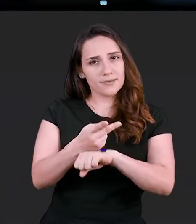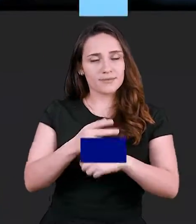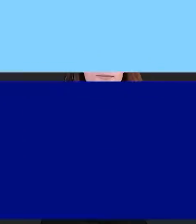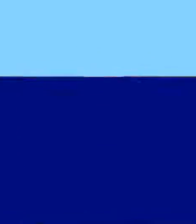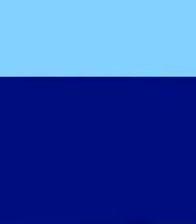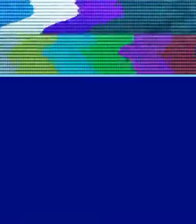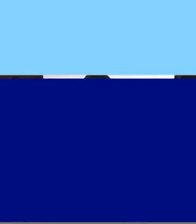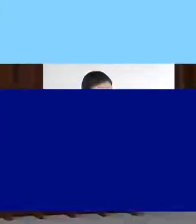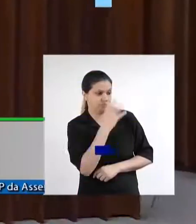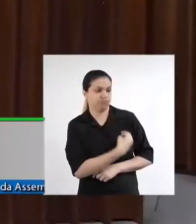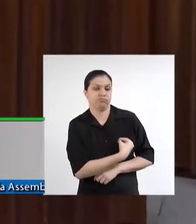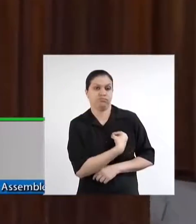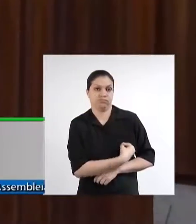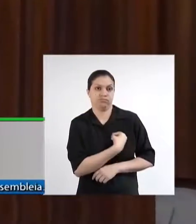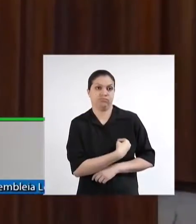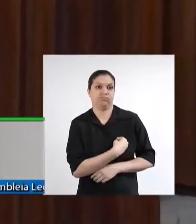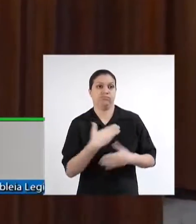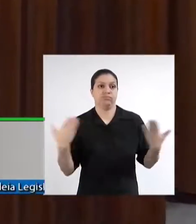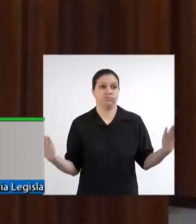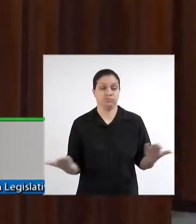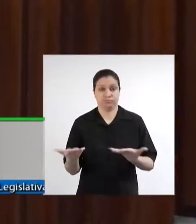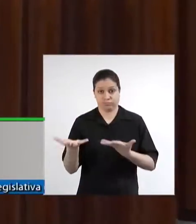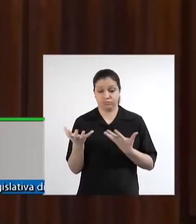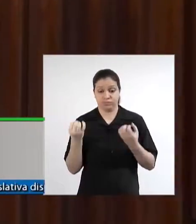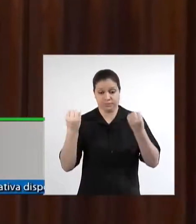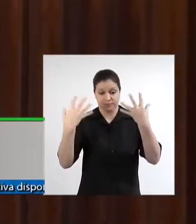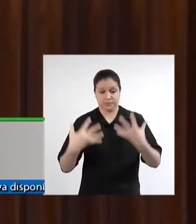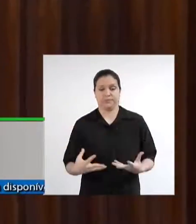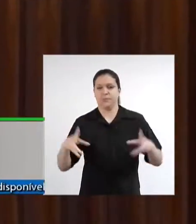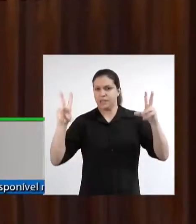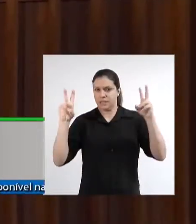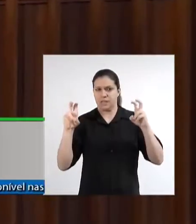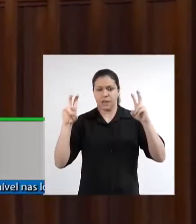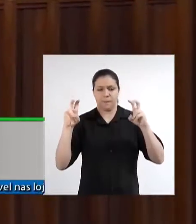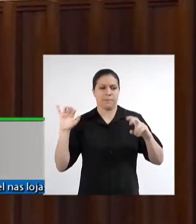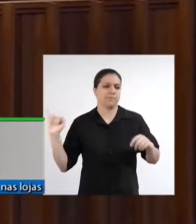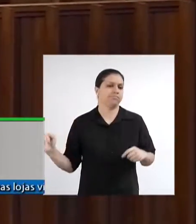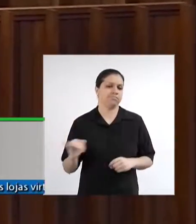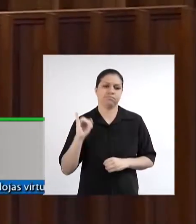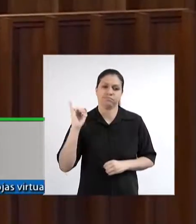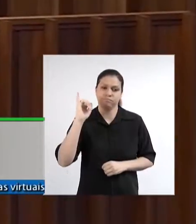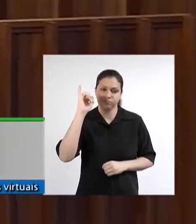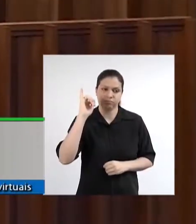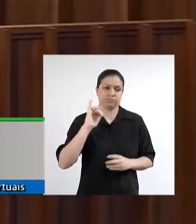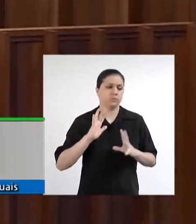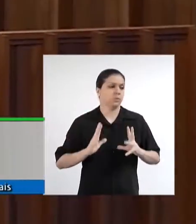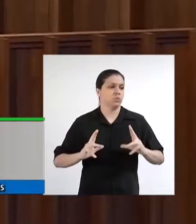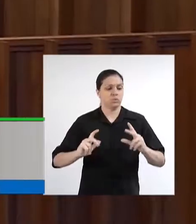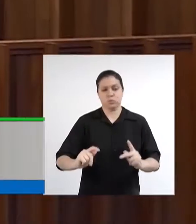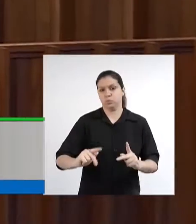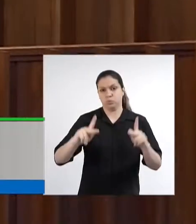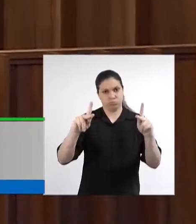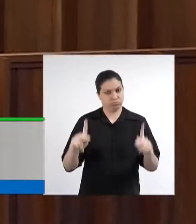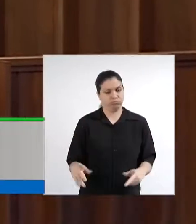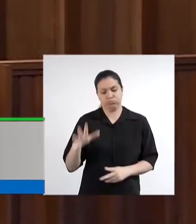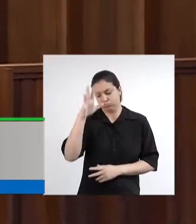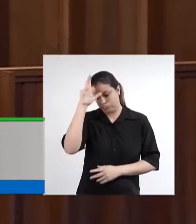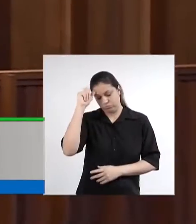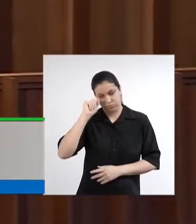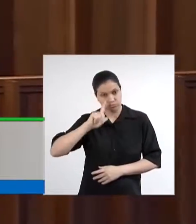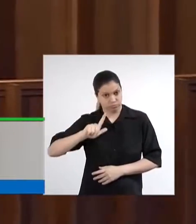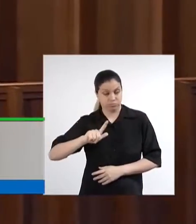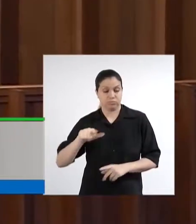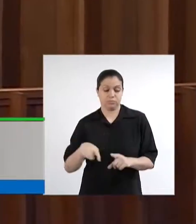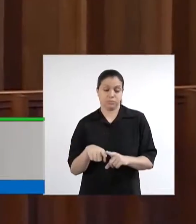Prata. Hoje quero tratar de um assunto de extrema importância aqui para toda a população sul-mato-grossense